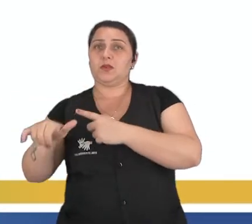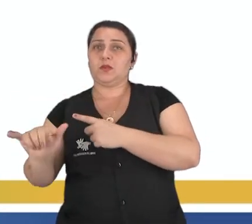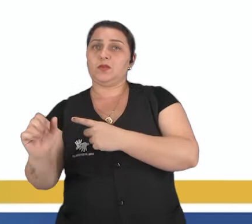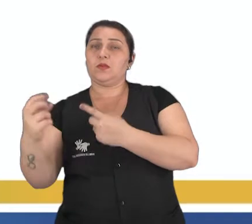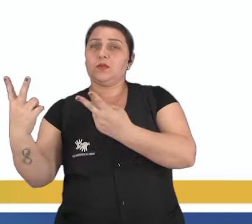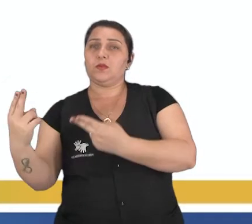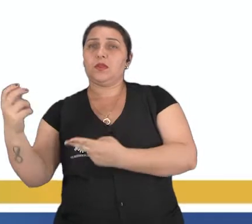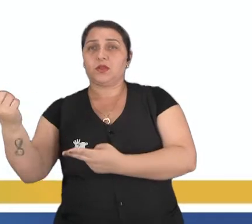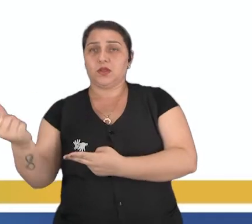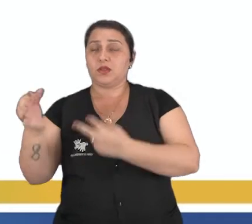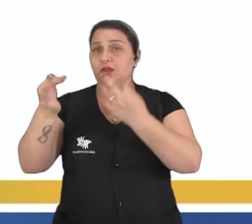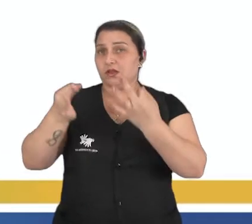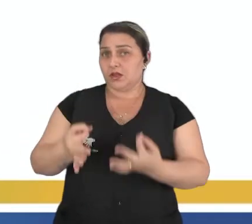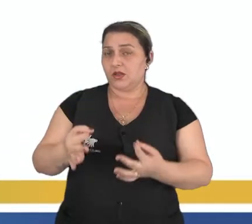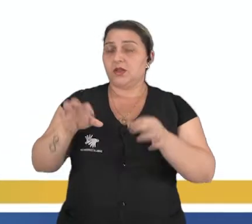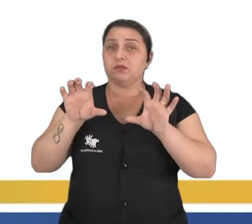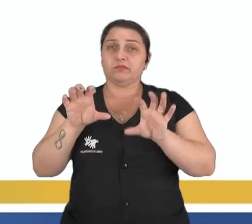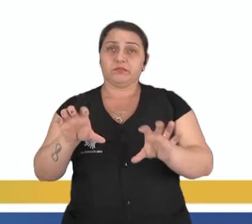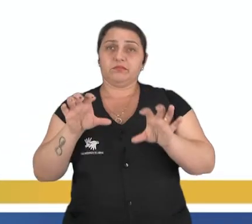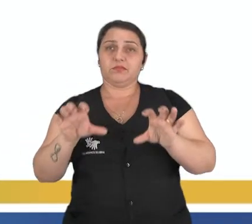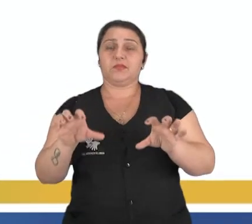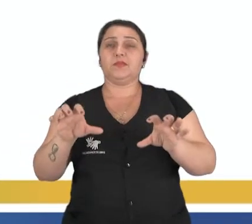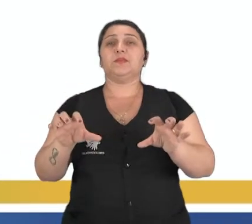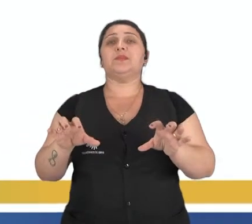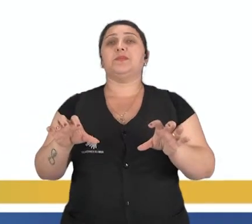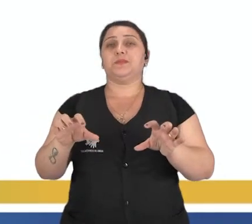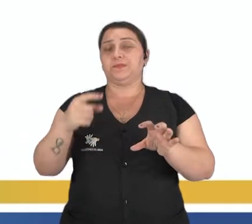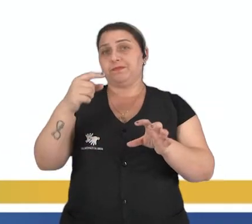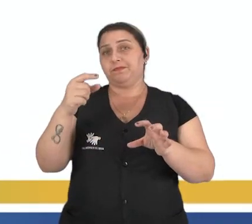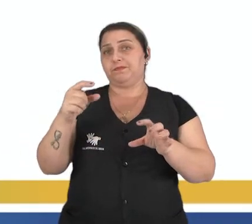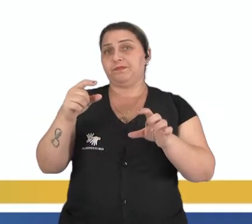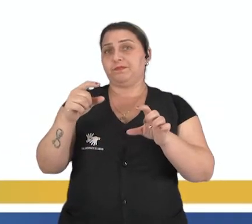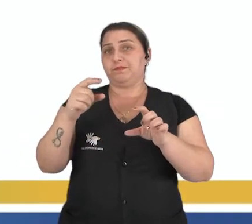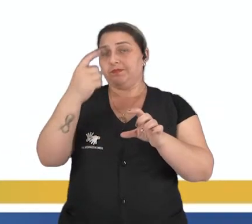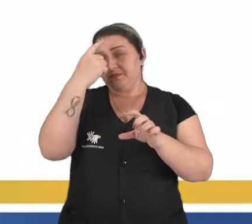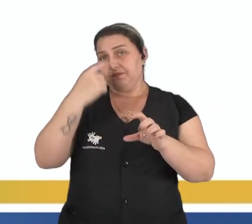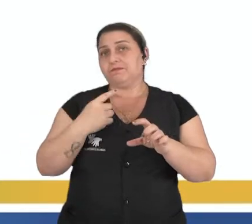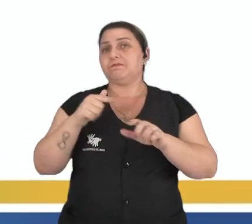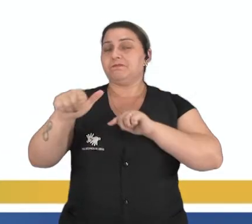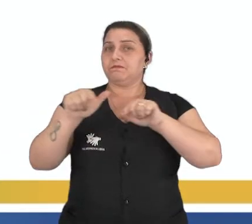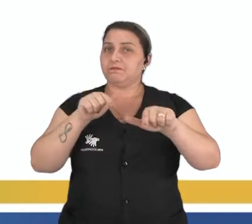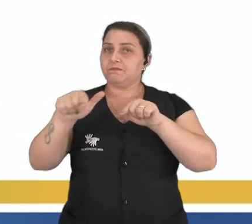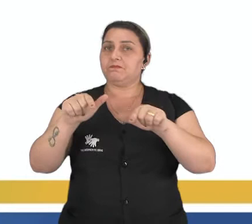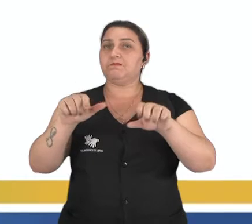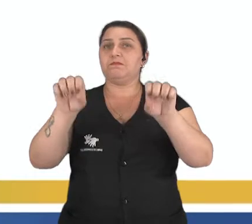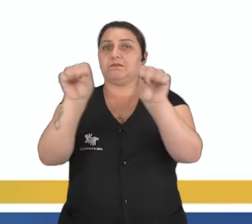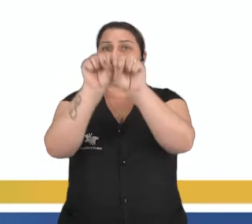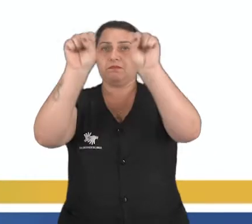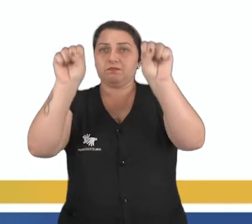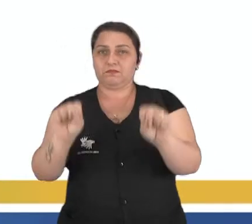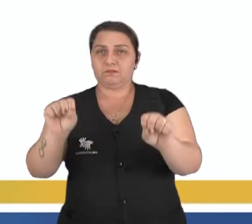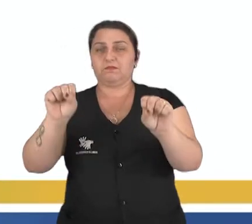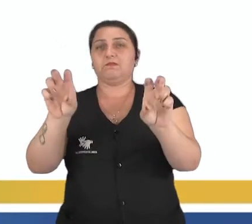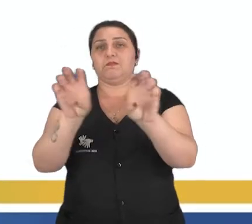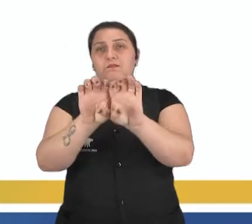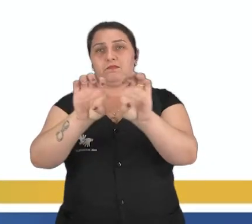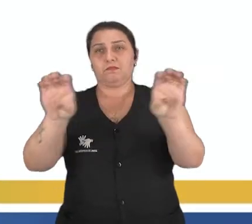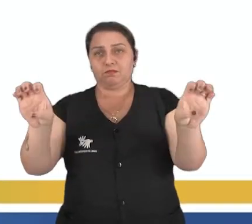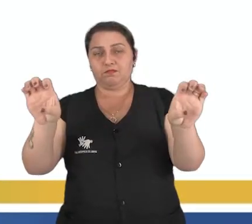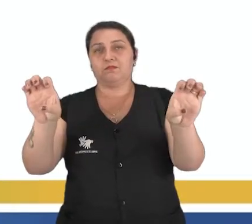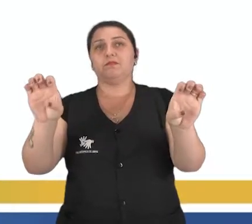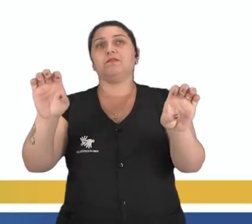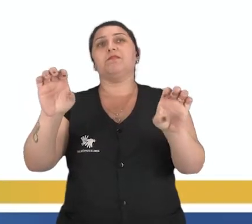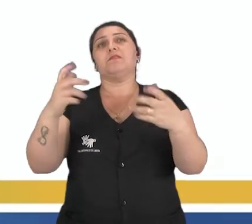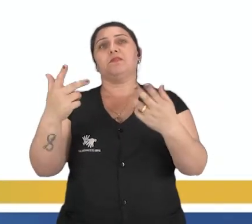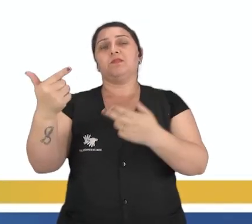6. Certo? Então isso aí são as caras, são o que a gente vai trabalhar como sistema de equações polinomiais do